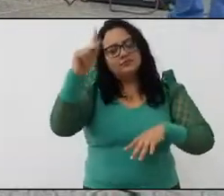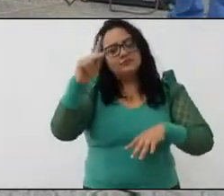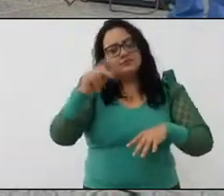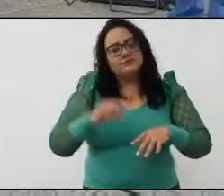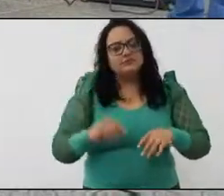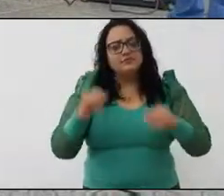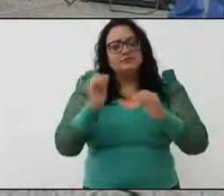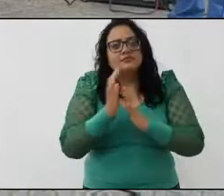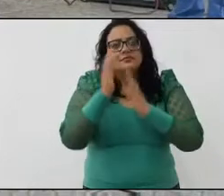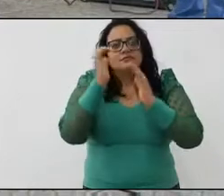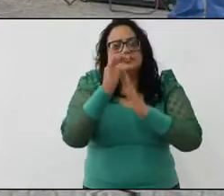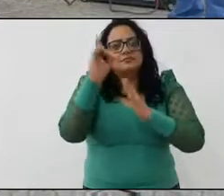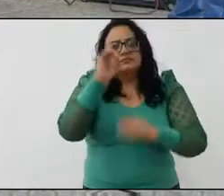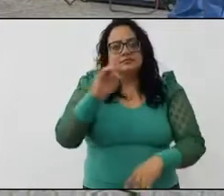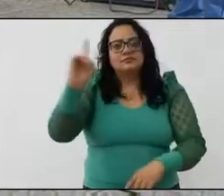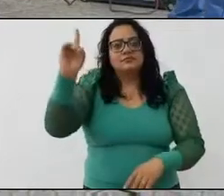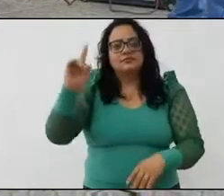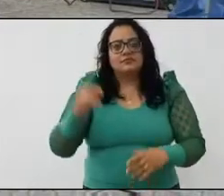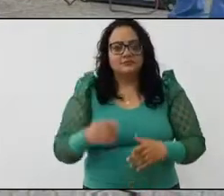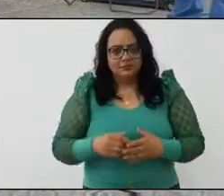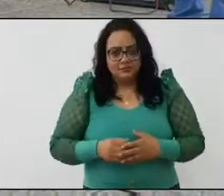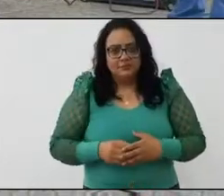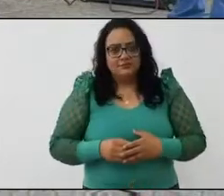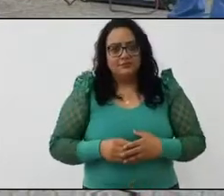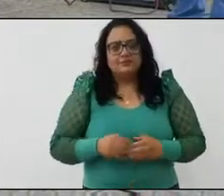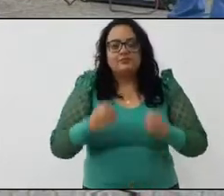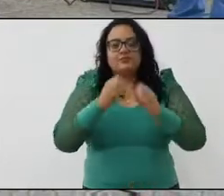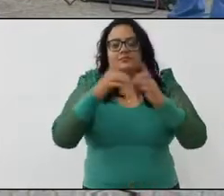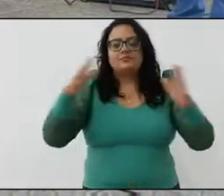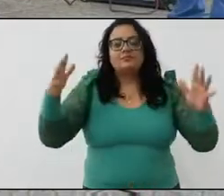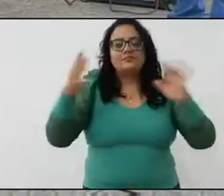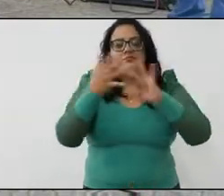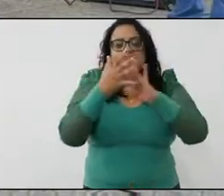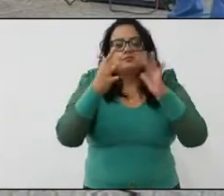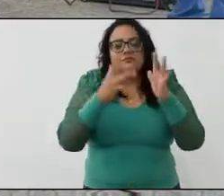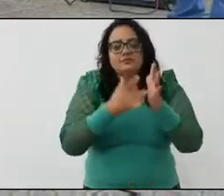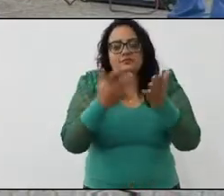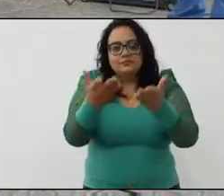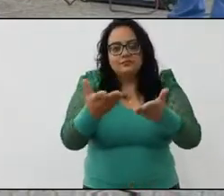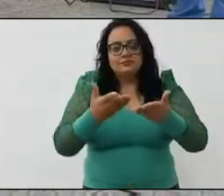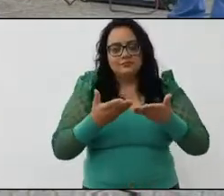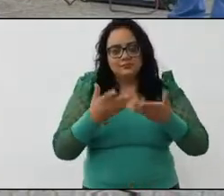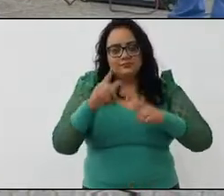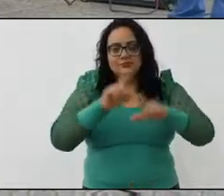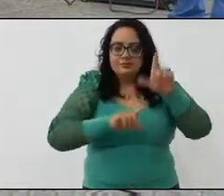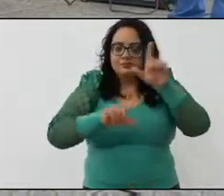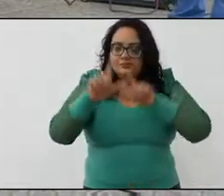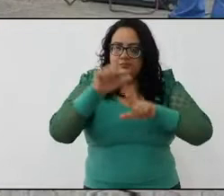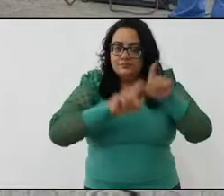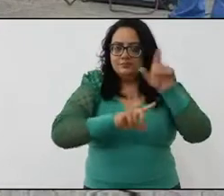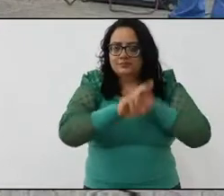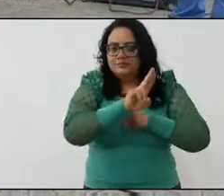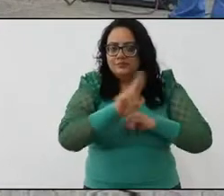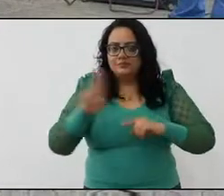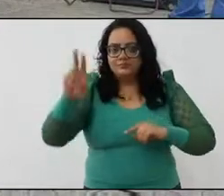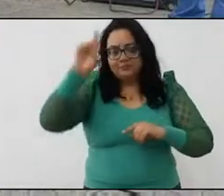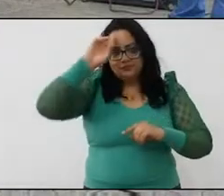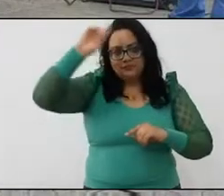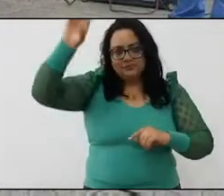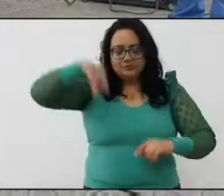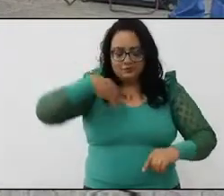para adorar ao Senhor esta noite. Glória a Jesus. Então vamos louvar o nome santo do nosso